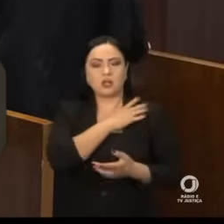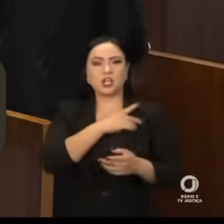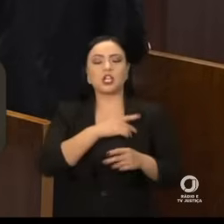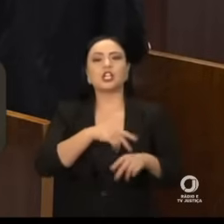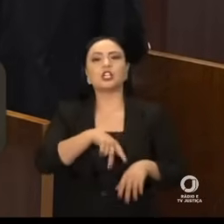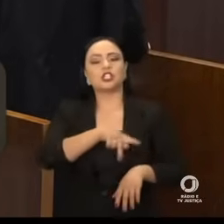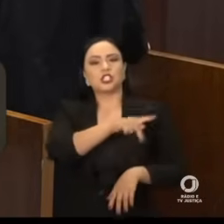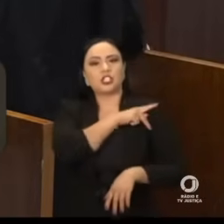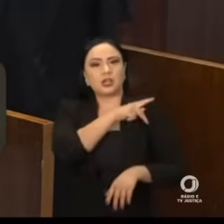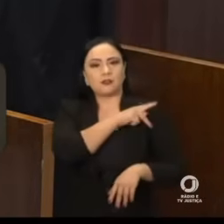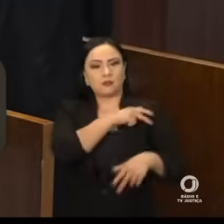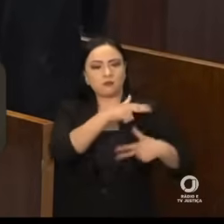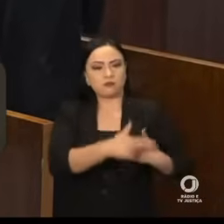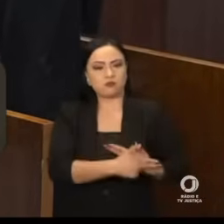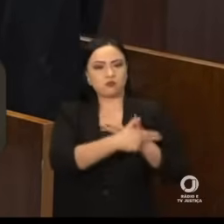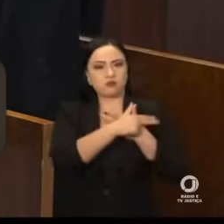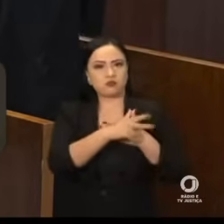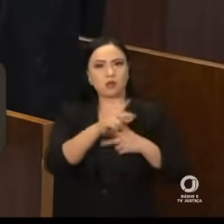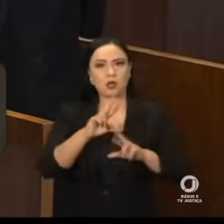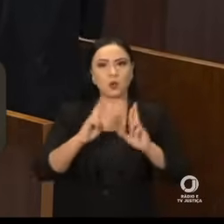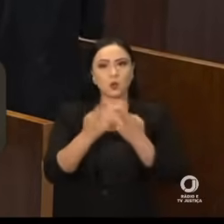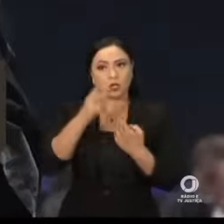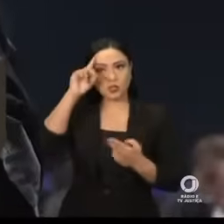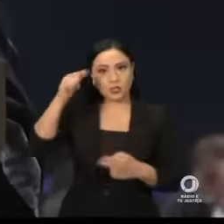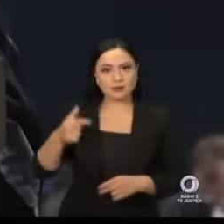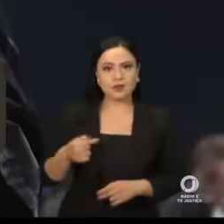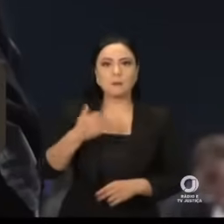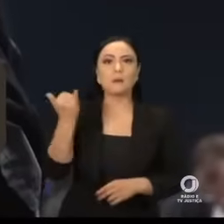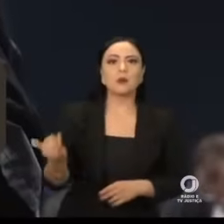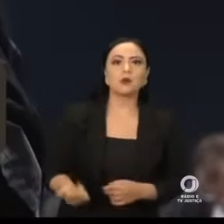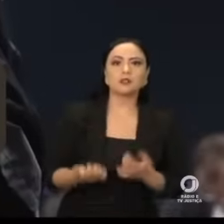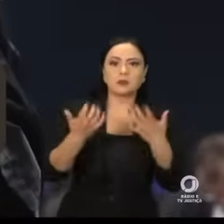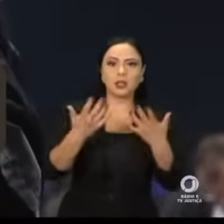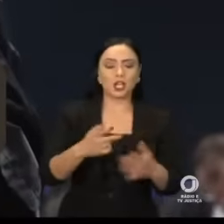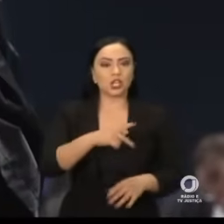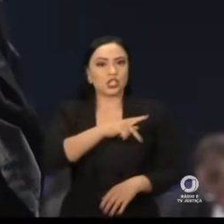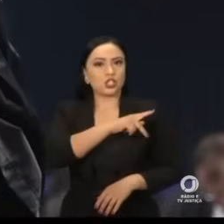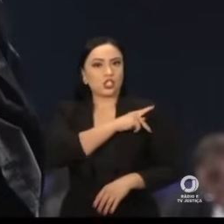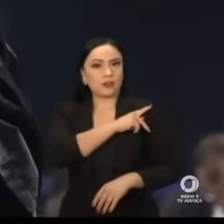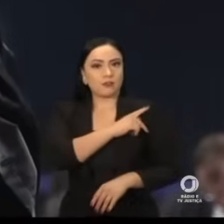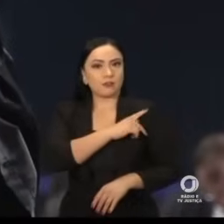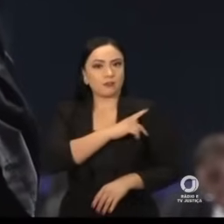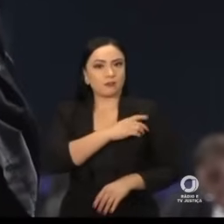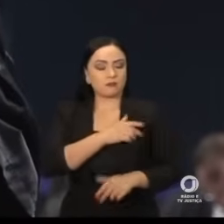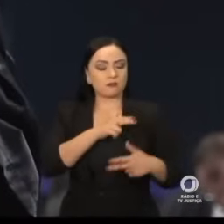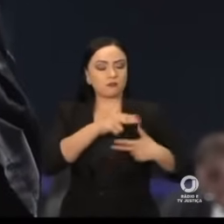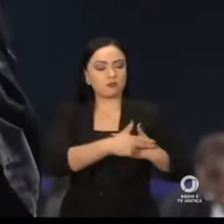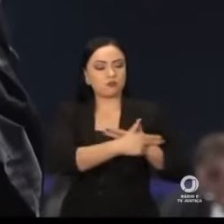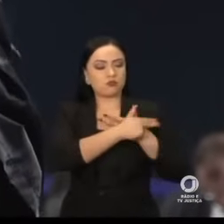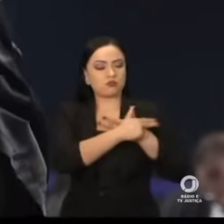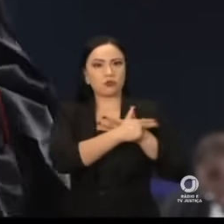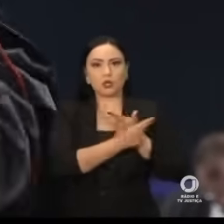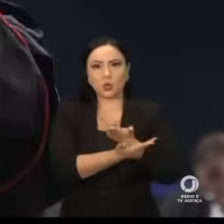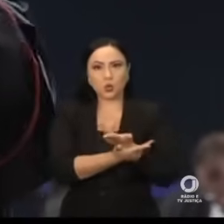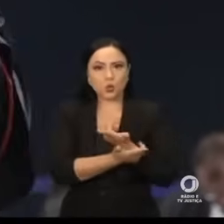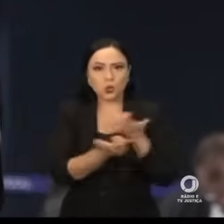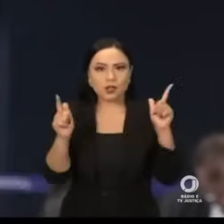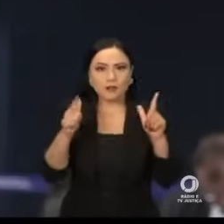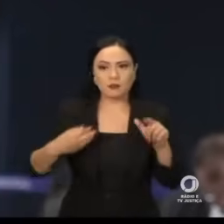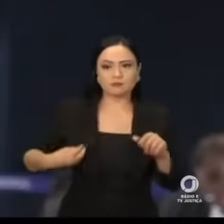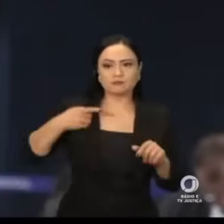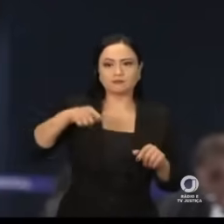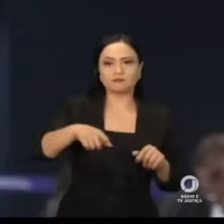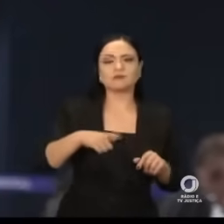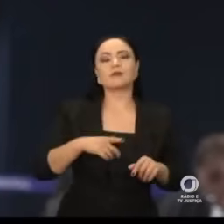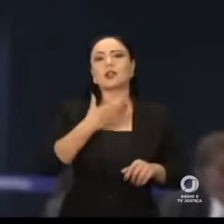reunião do dia 7. Sendo importante dizer que o chefe da Aeronáutica não estava em dezembro, porque ele viaja